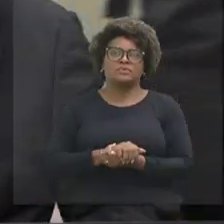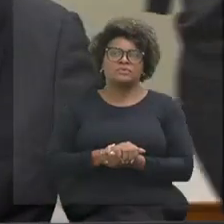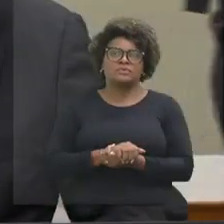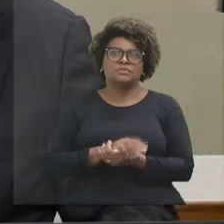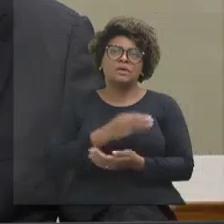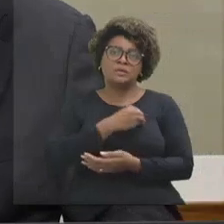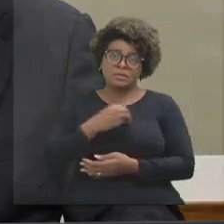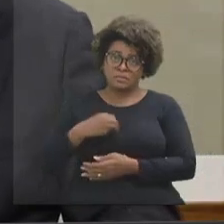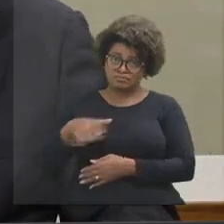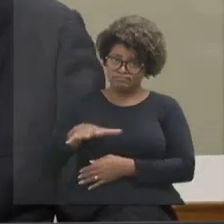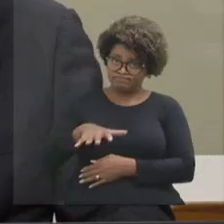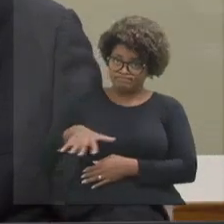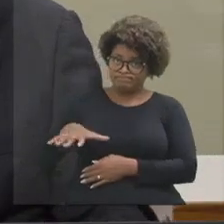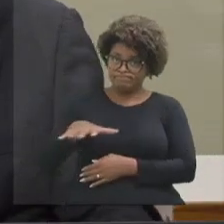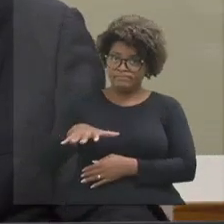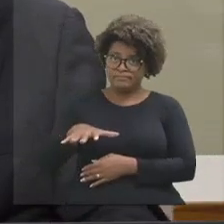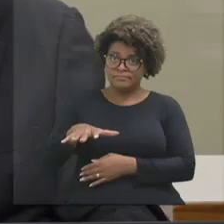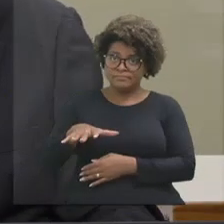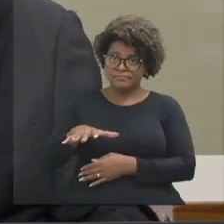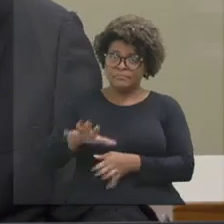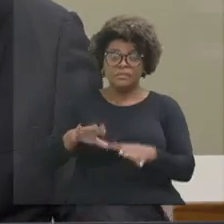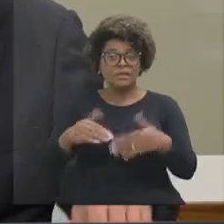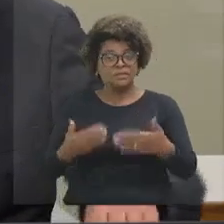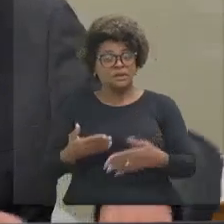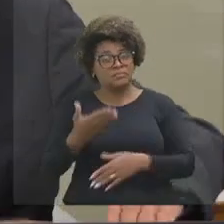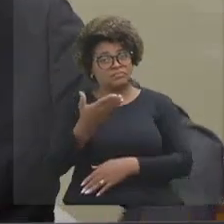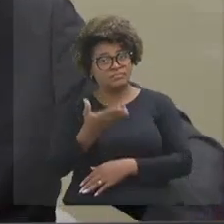da saúde e aí o senhor vem